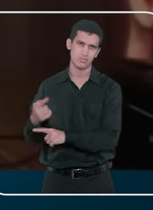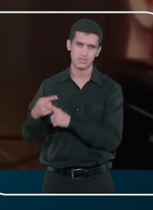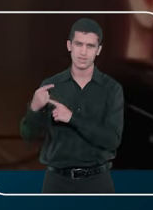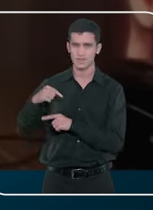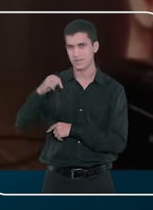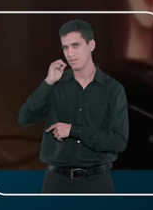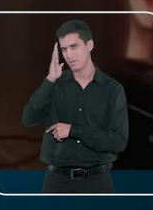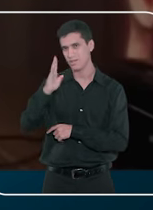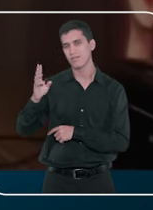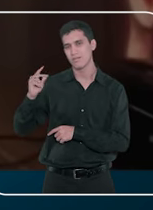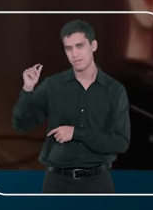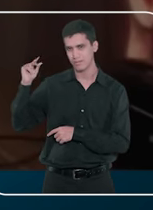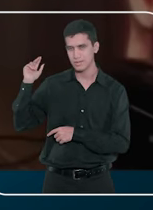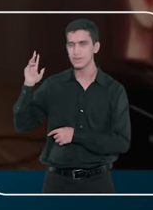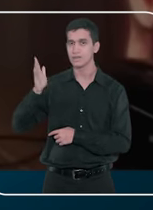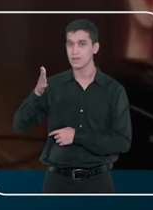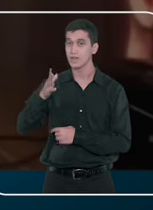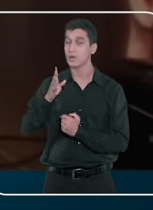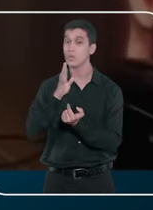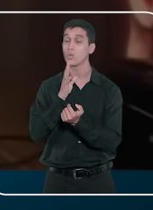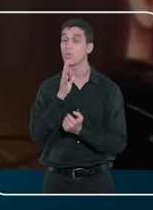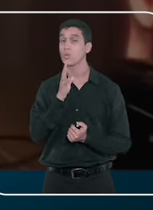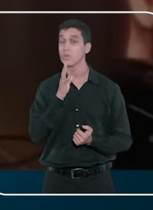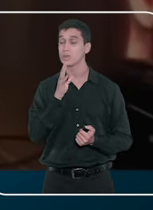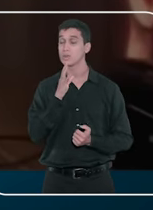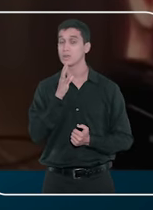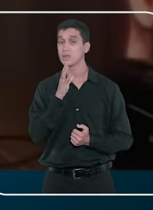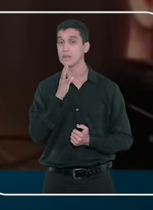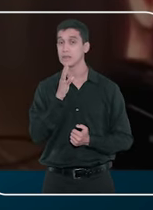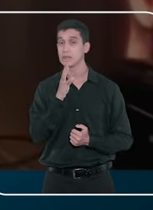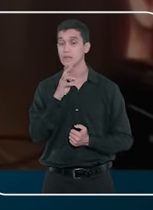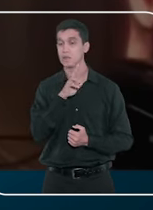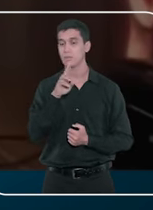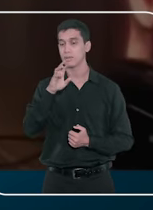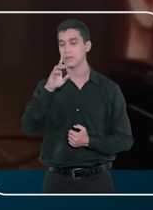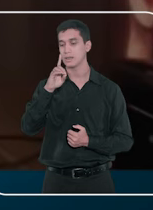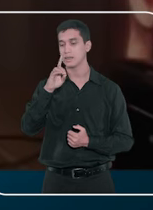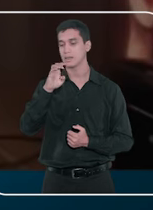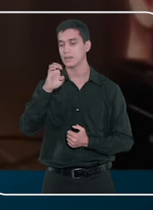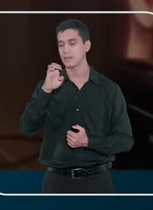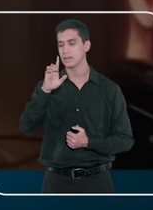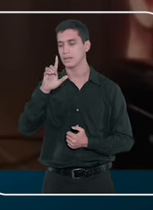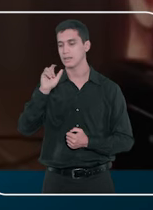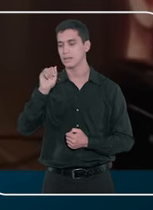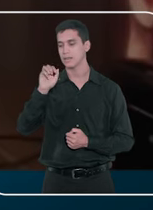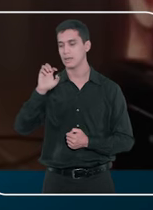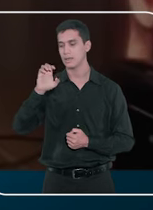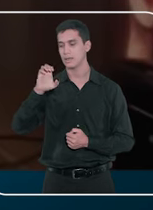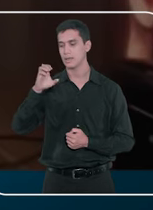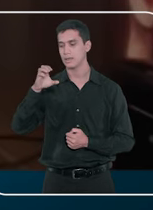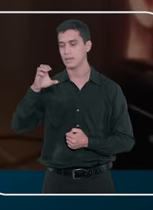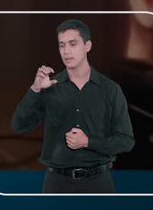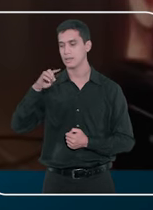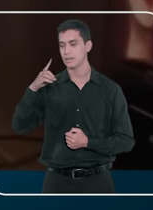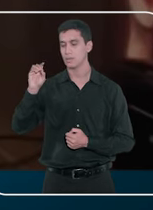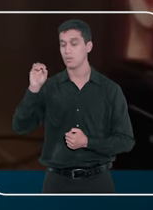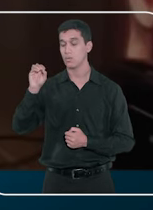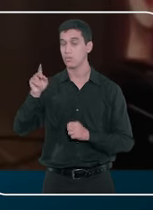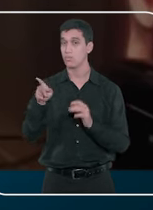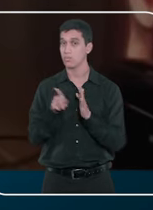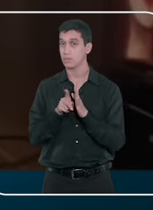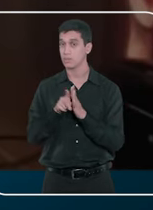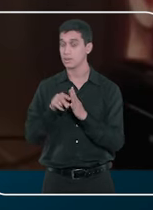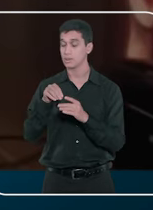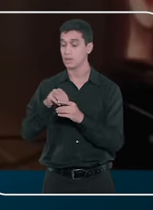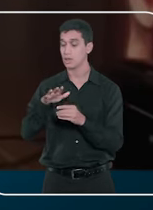Brasil, a conhecer as delações premiadas, sobretudo a partir da prática